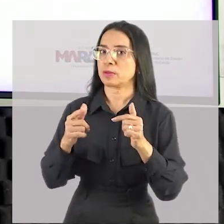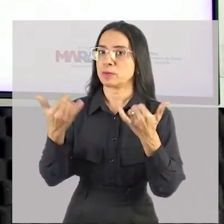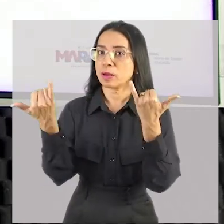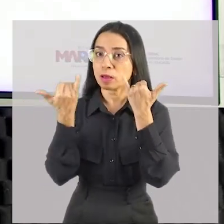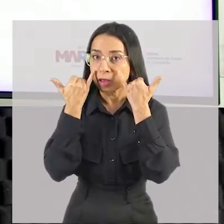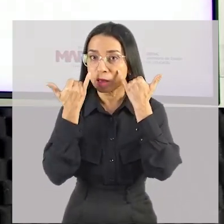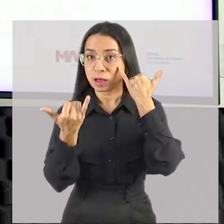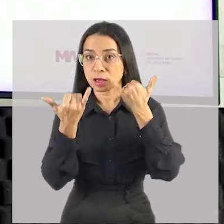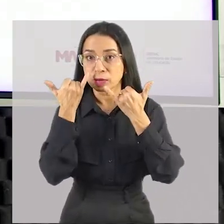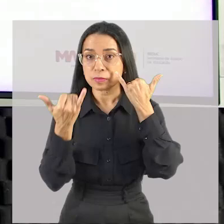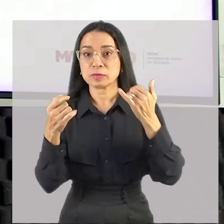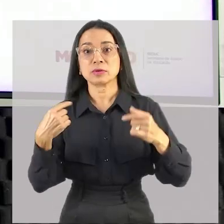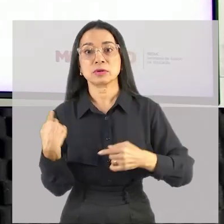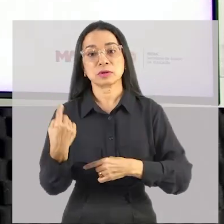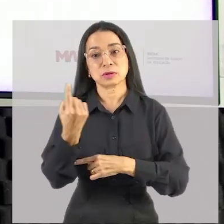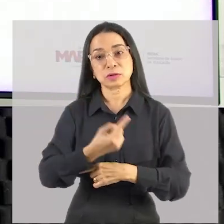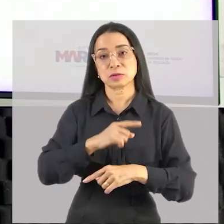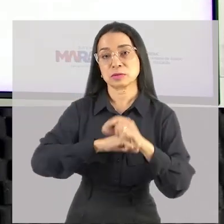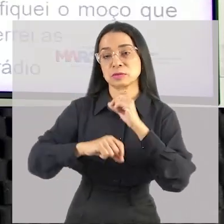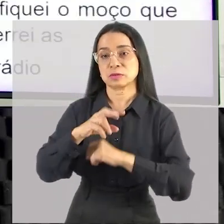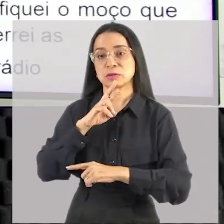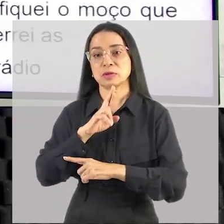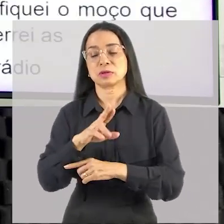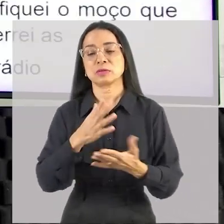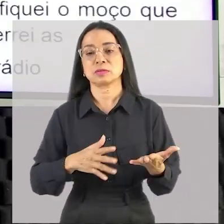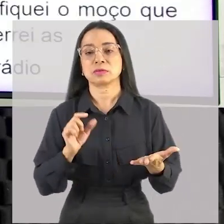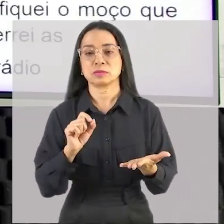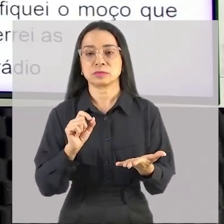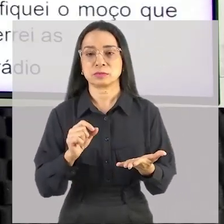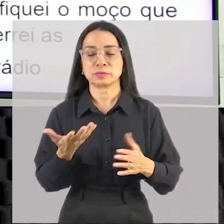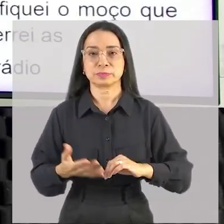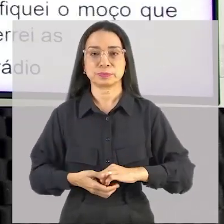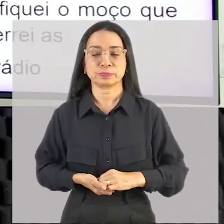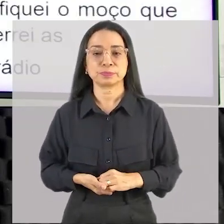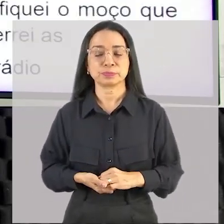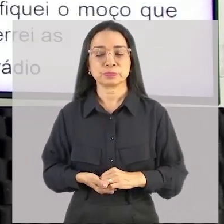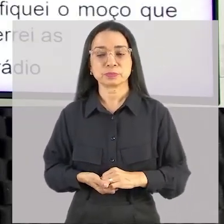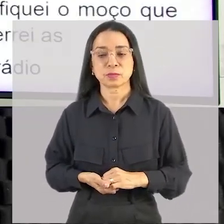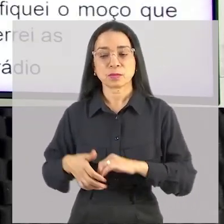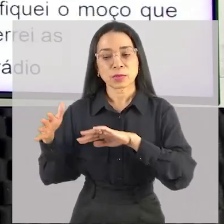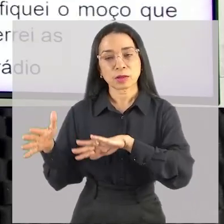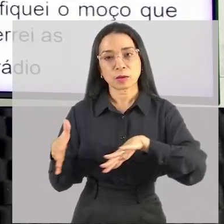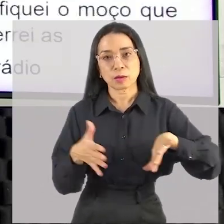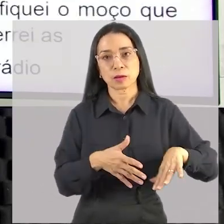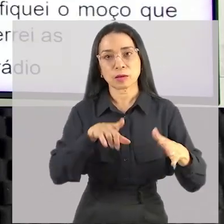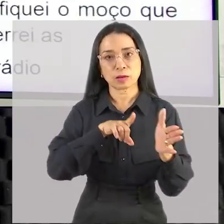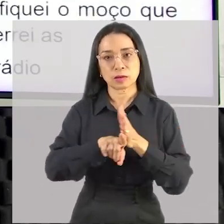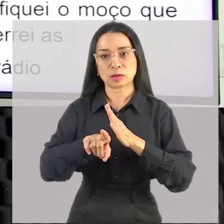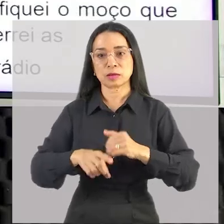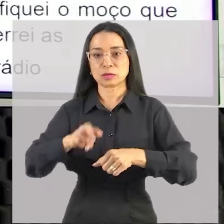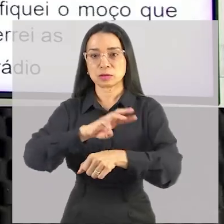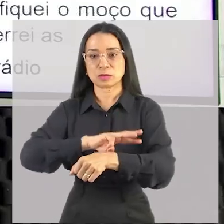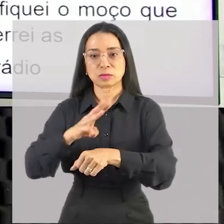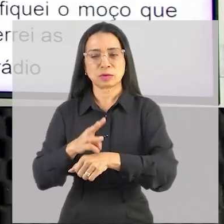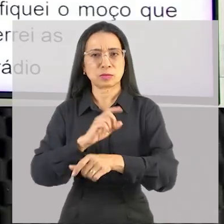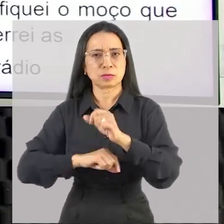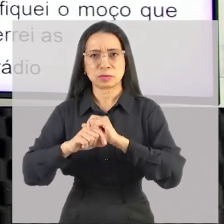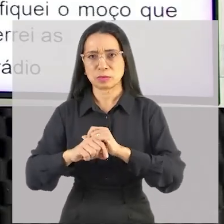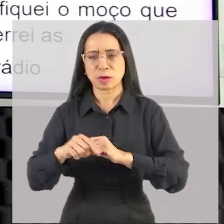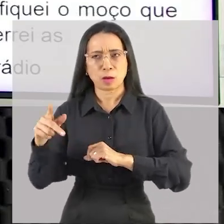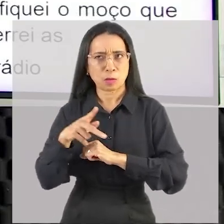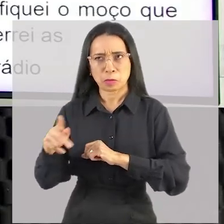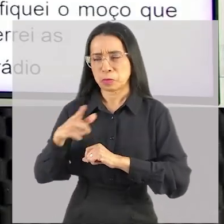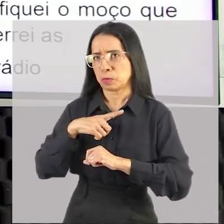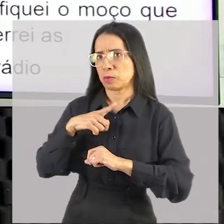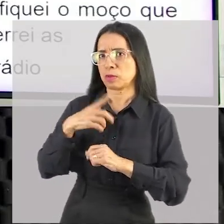pra gente que a gente está aqui para resolver, tá bom? Vamos para uma questão aqui da UEMA, onde nós temos um texto. Cacau, tem muito texto